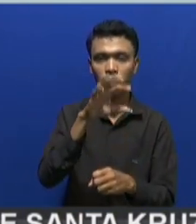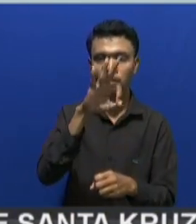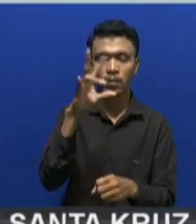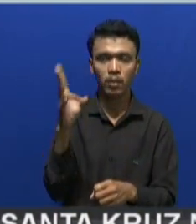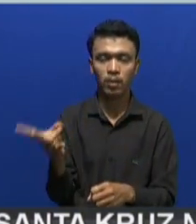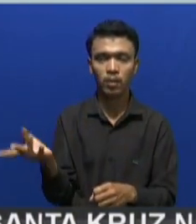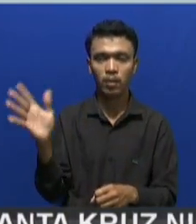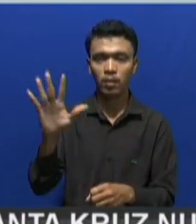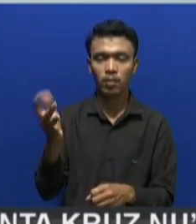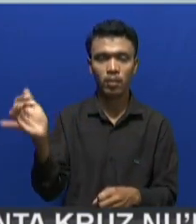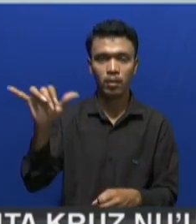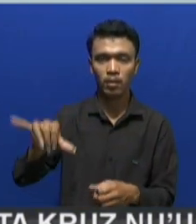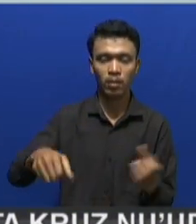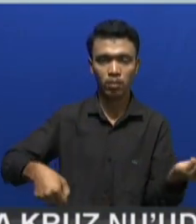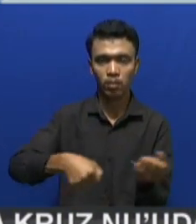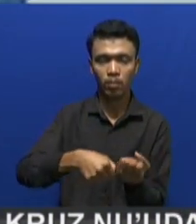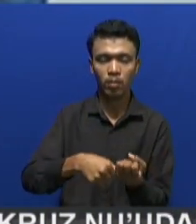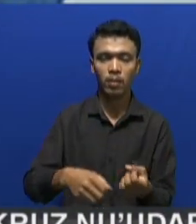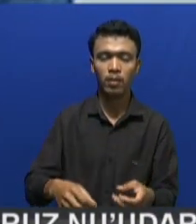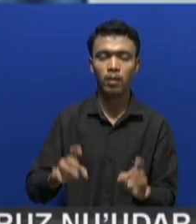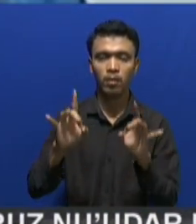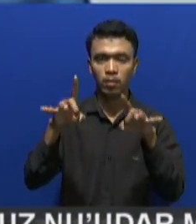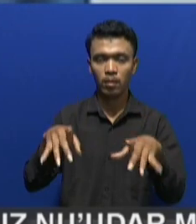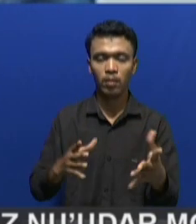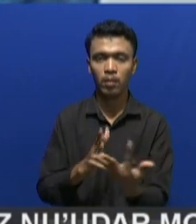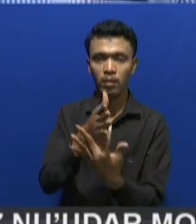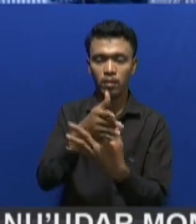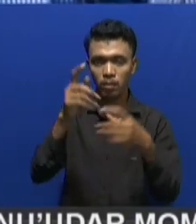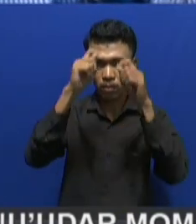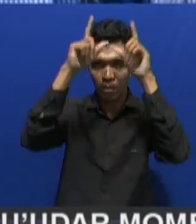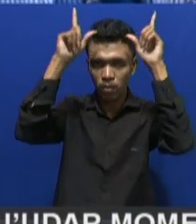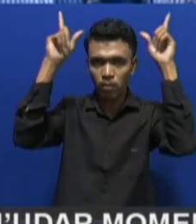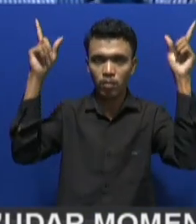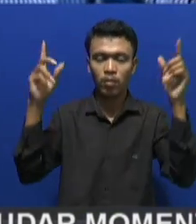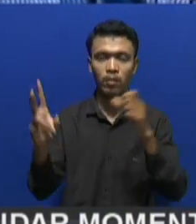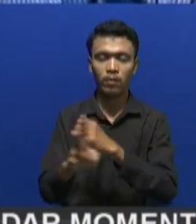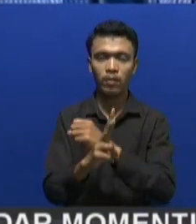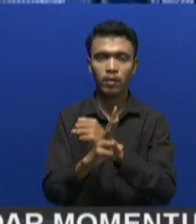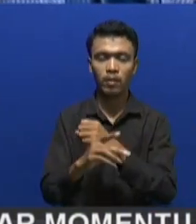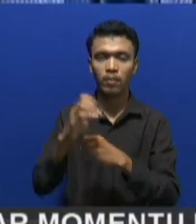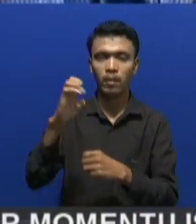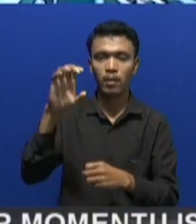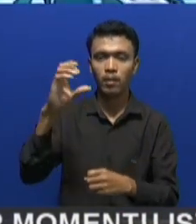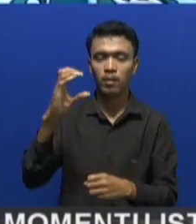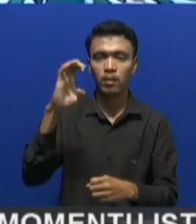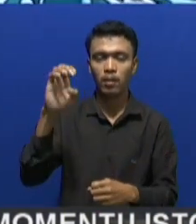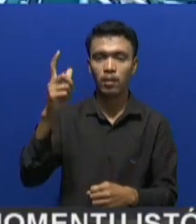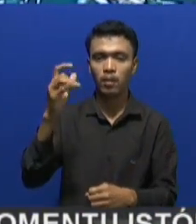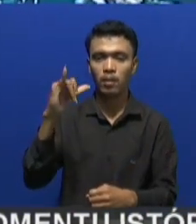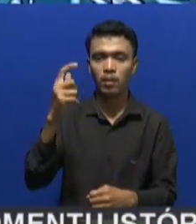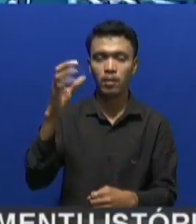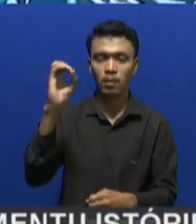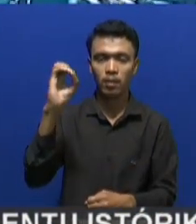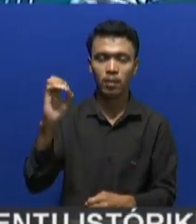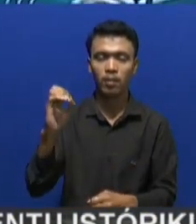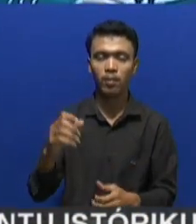suporta Amerika ho Australia suporta atu tamba ia Timor. Sobrevivente Celestino Manuel Ximenes